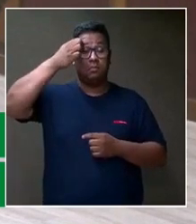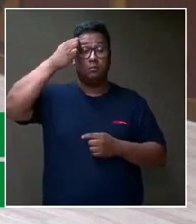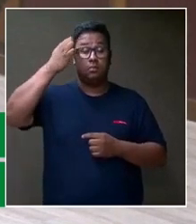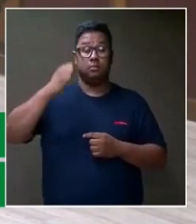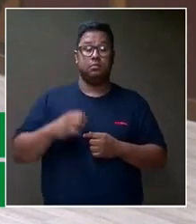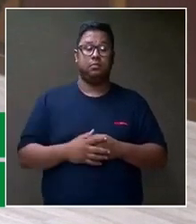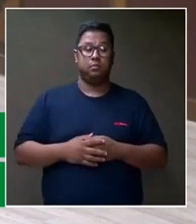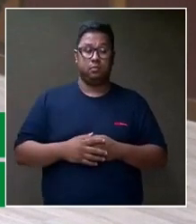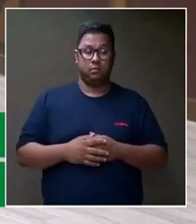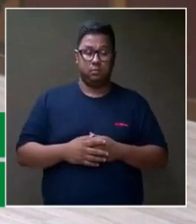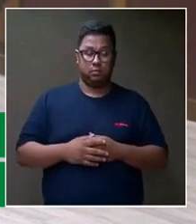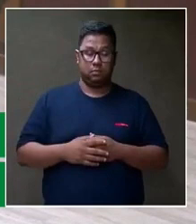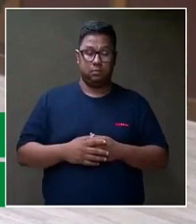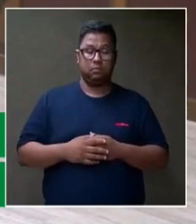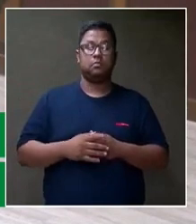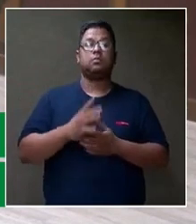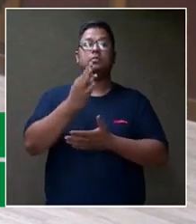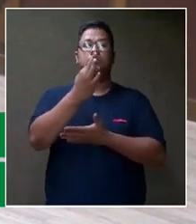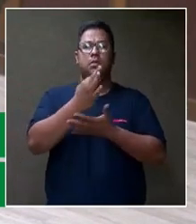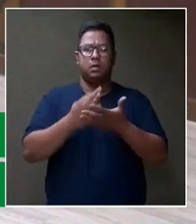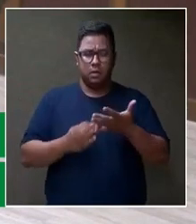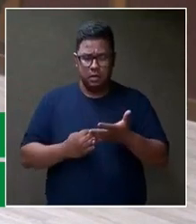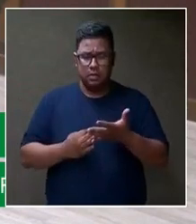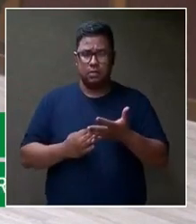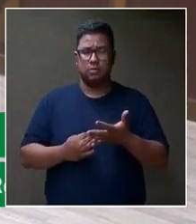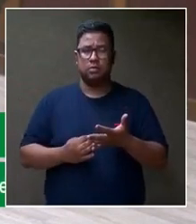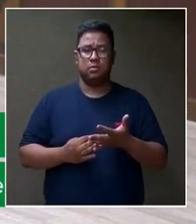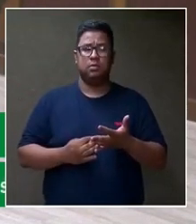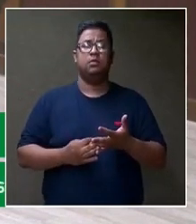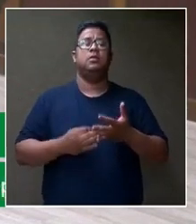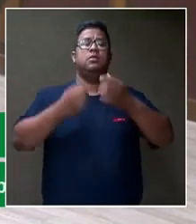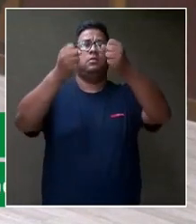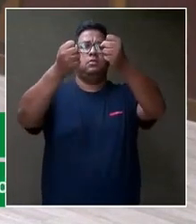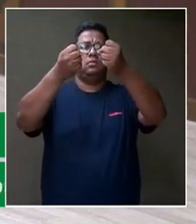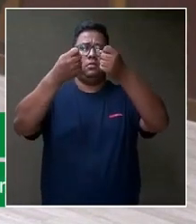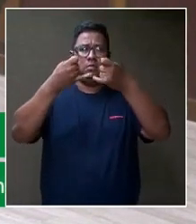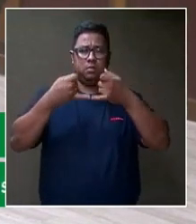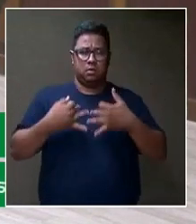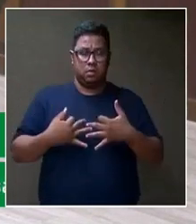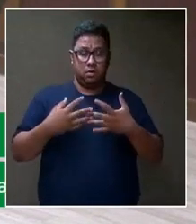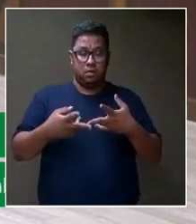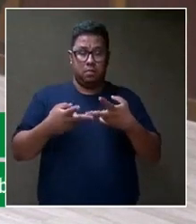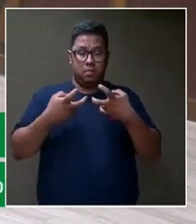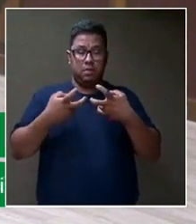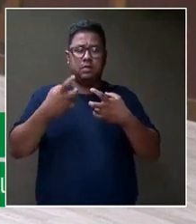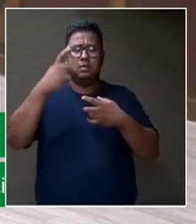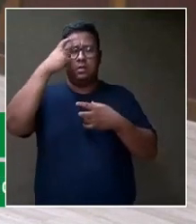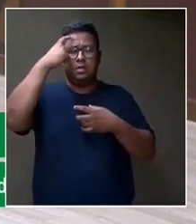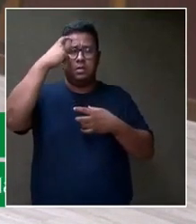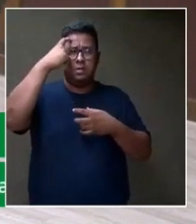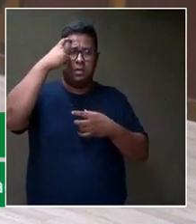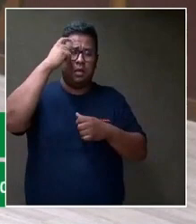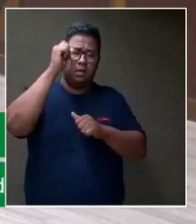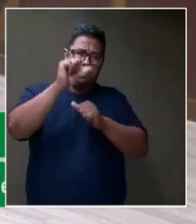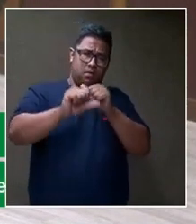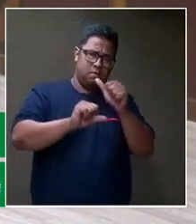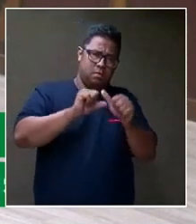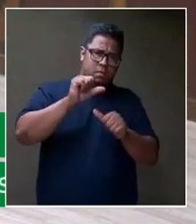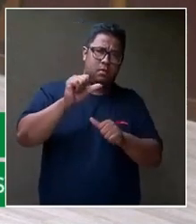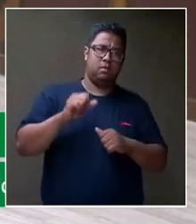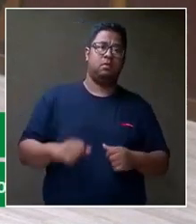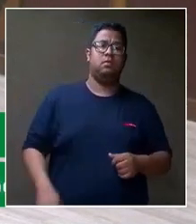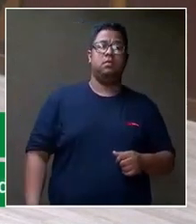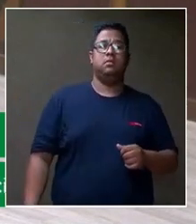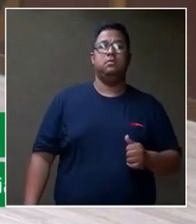delegacia, em juízo, que a Emily mandou um texto falando para a senhora, eu pensei que ele ia mudar, um texto aleatório,